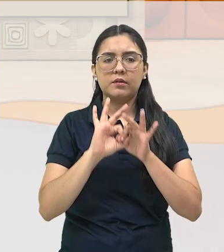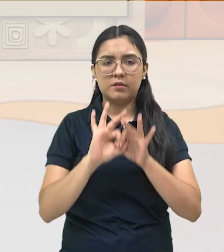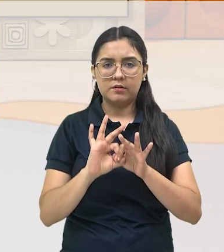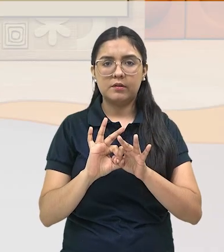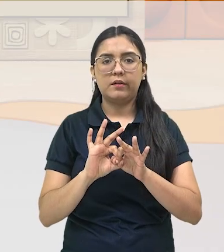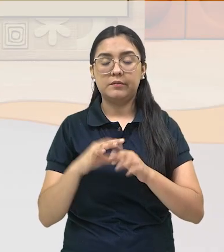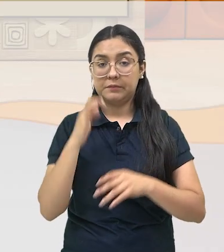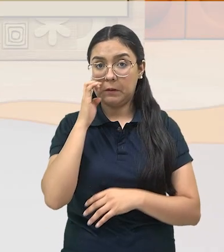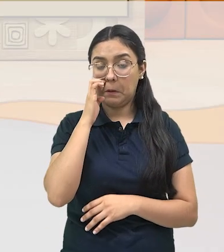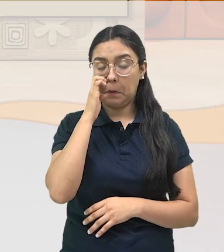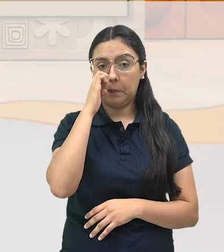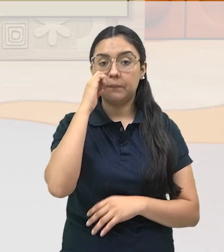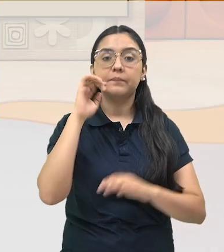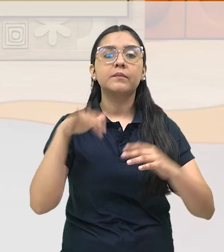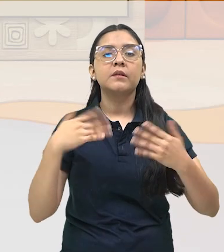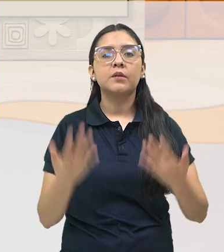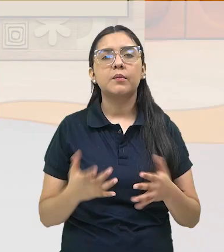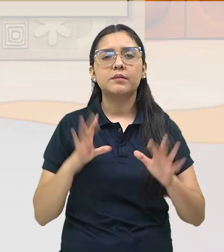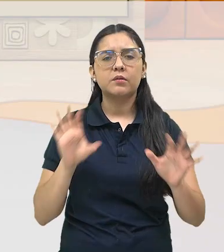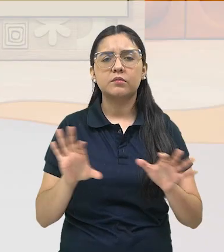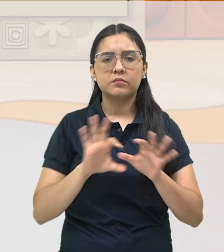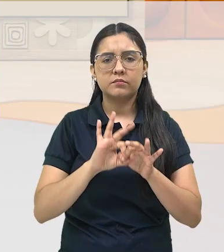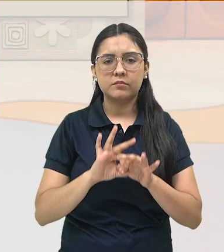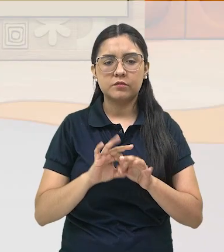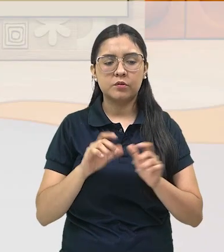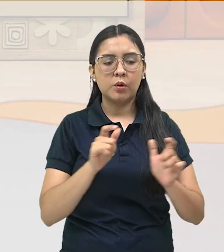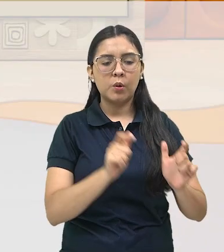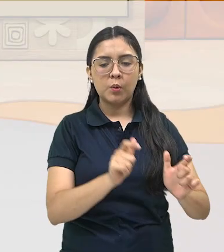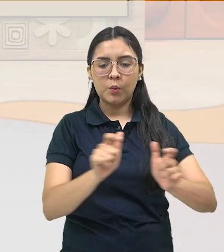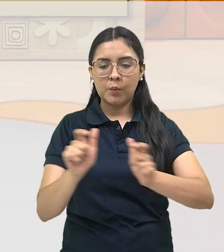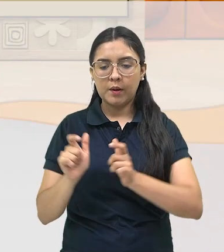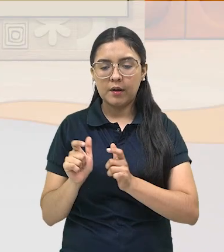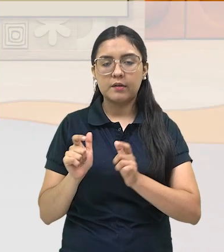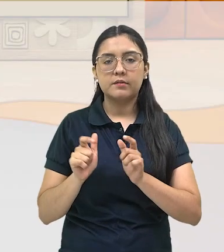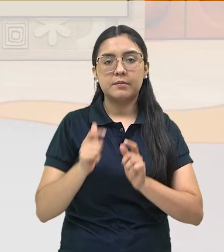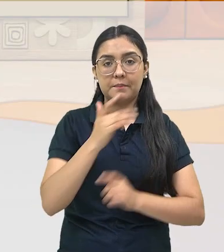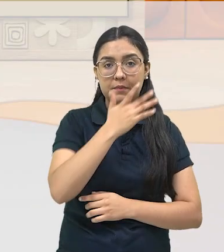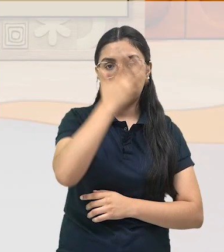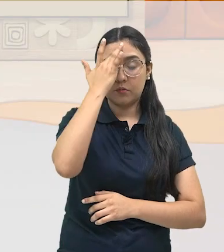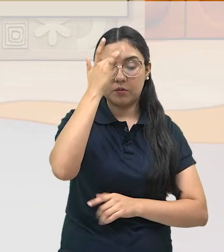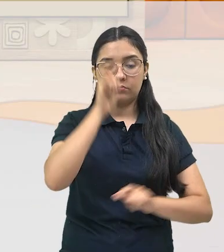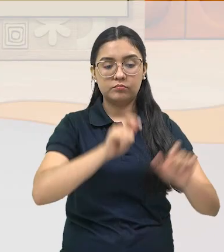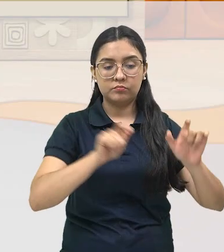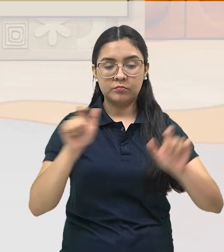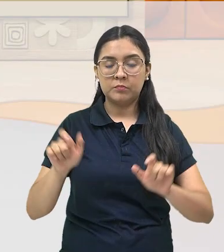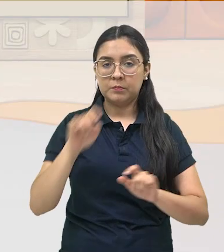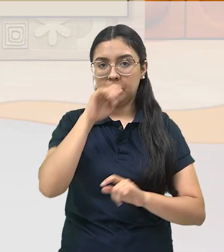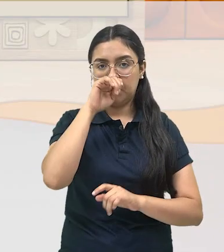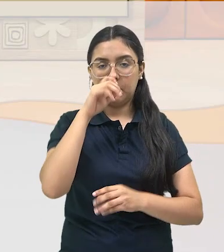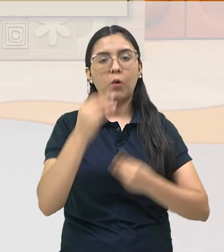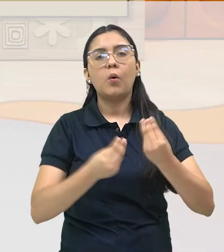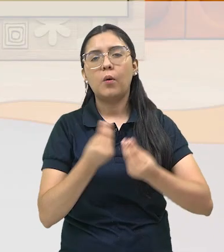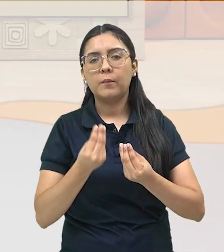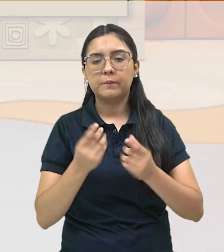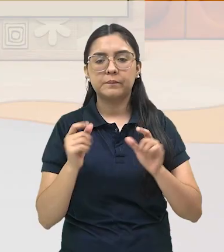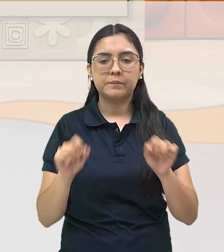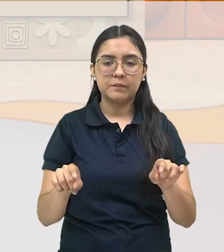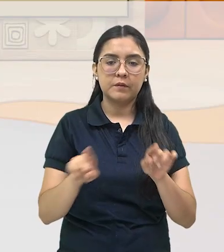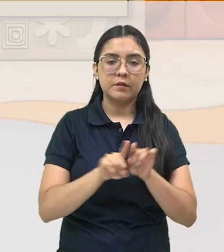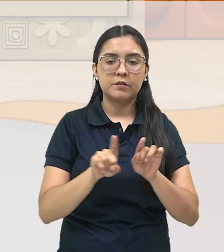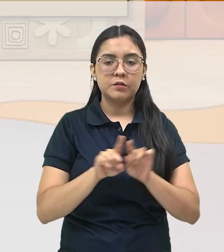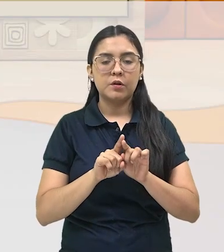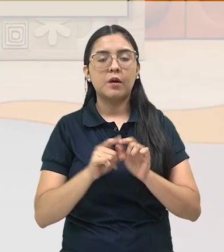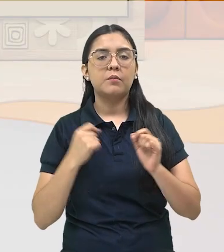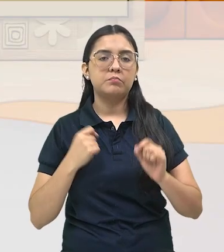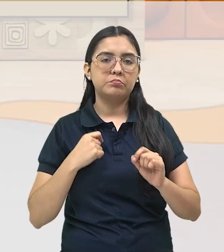mais ligadas. Essa conexão entre lugares e entre pessoas, ela é feita a partir dos meios de transporte